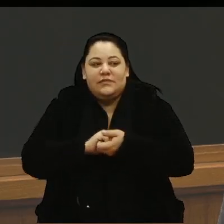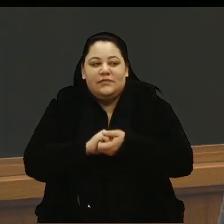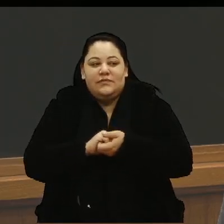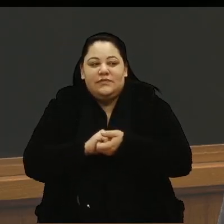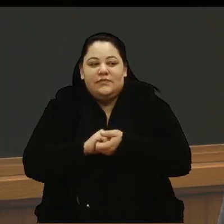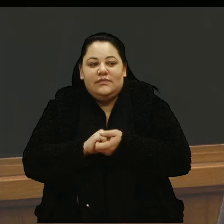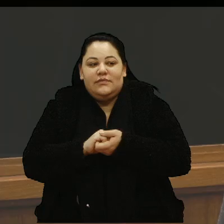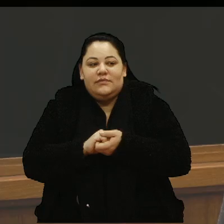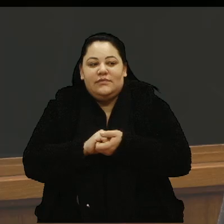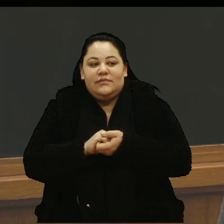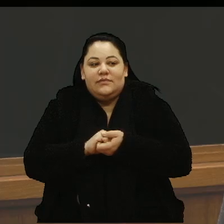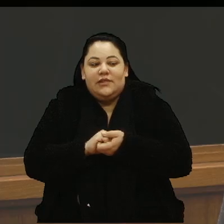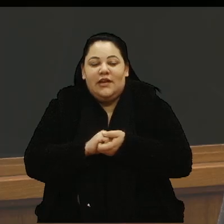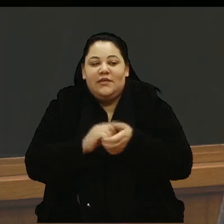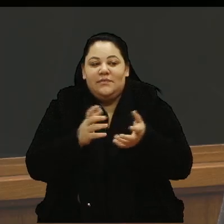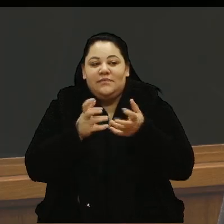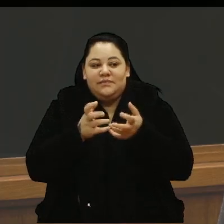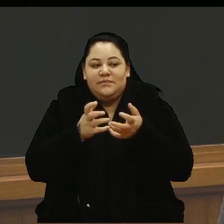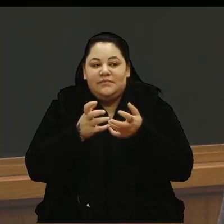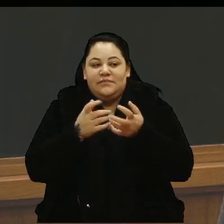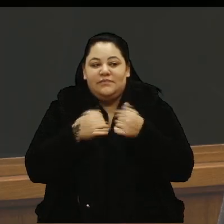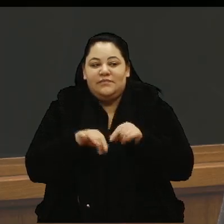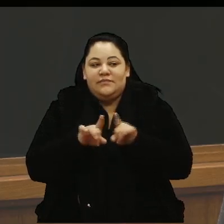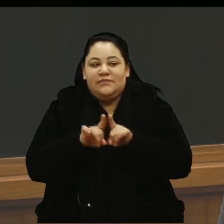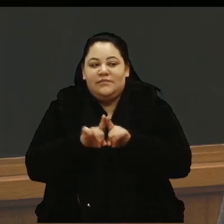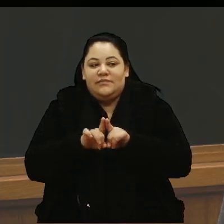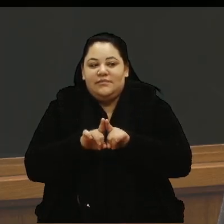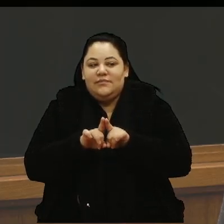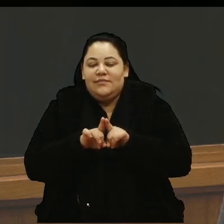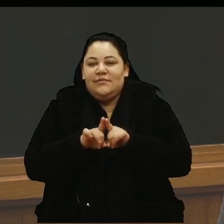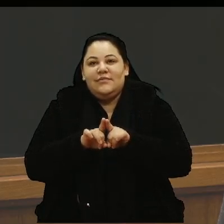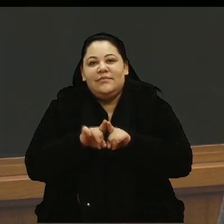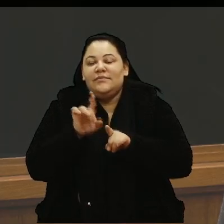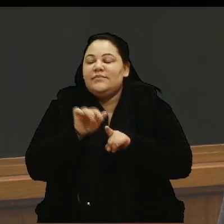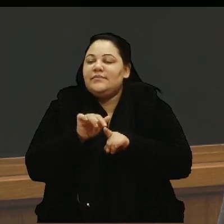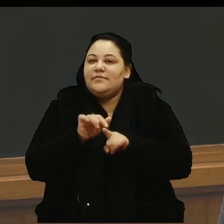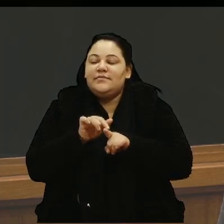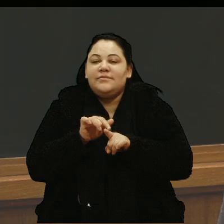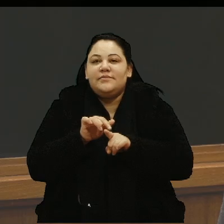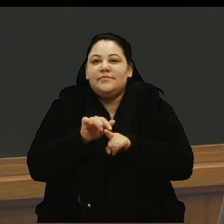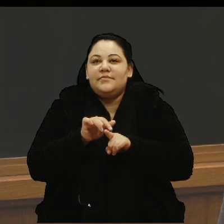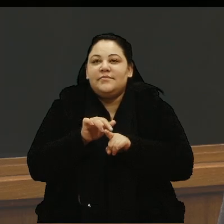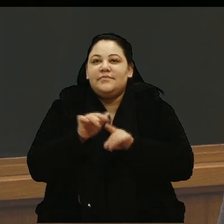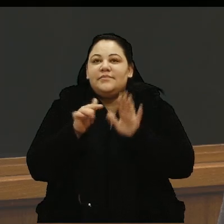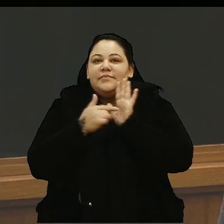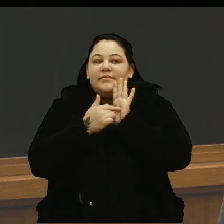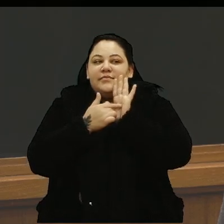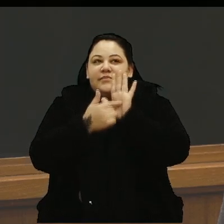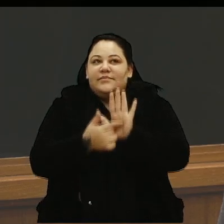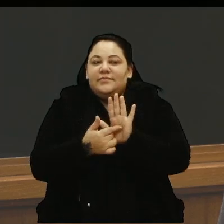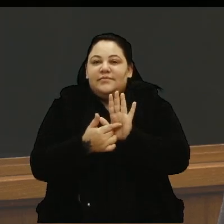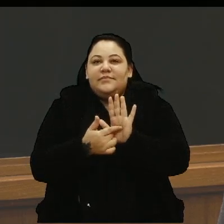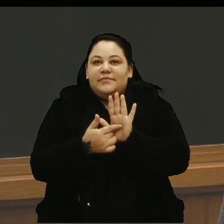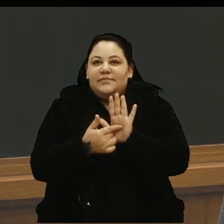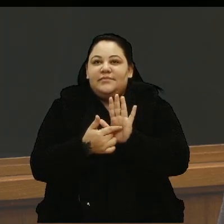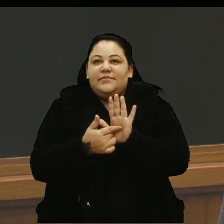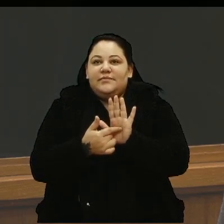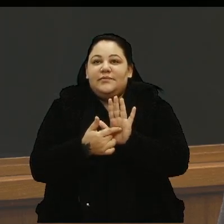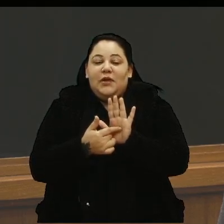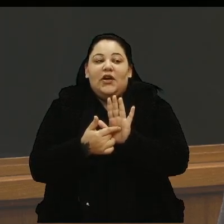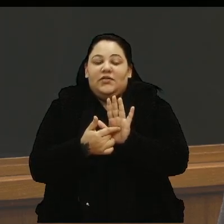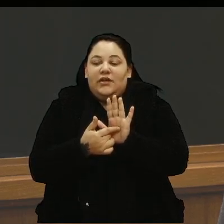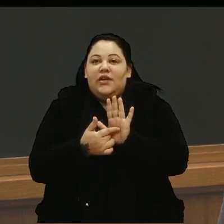Leonardo Lucena, do Maurício Rossini, assessor da vereadora Andressa, também do Diogo Dallagnol, que vão apresentar músicas inéditas no Refúgio.